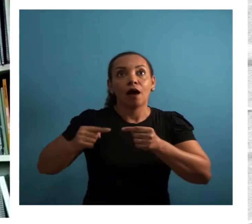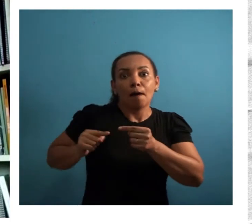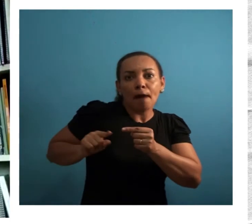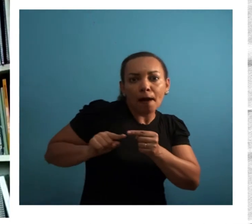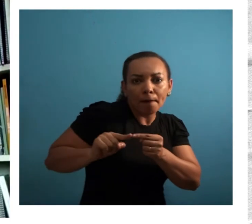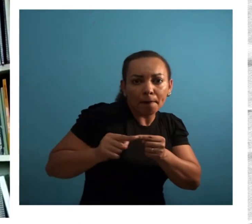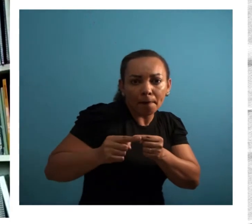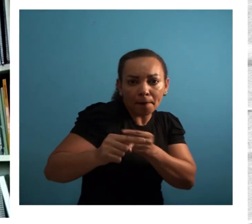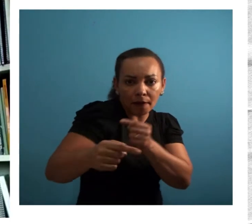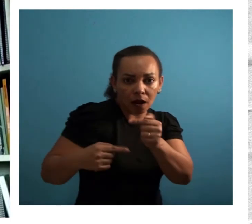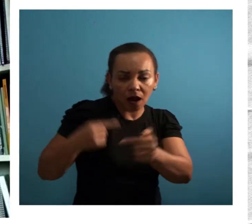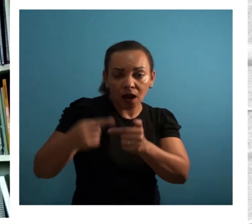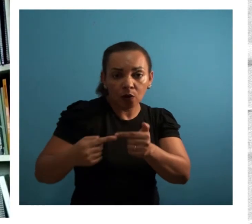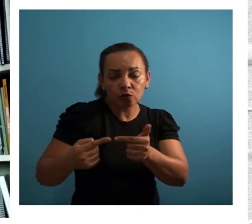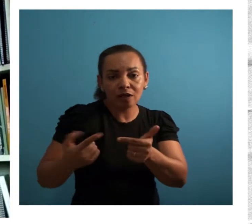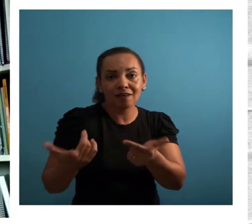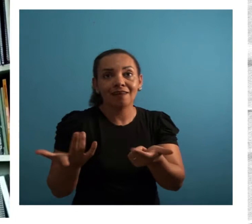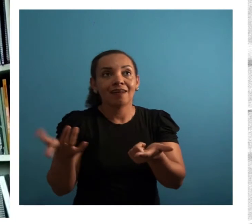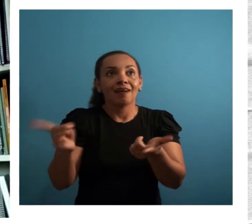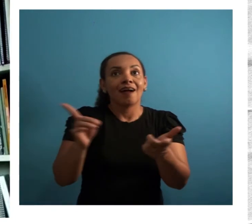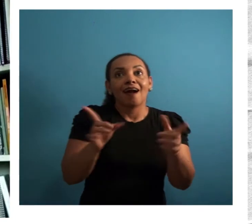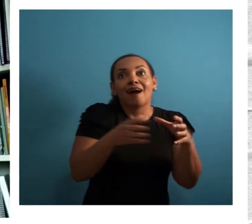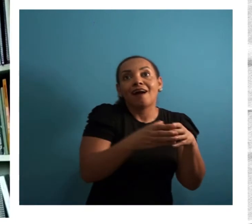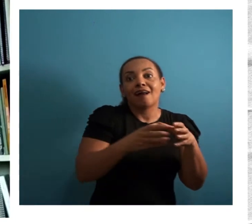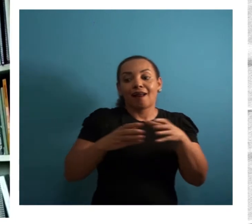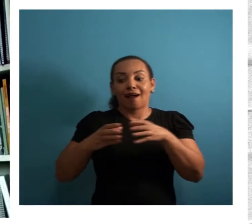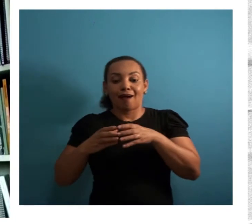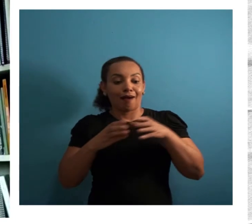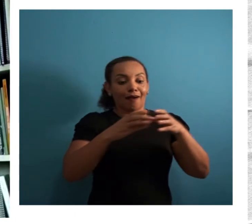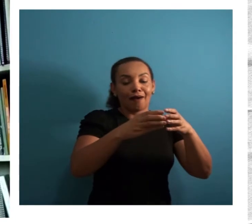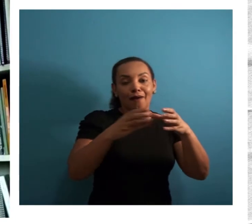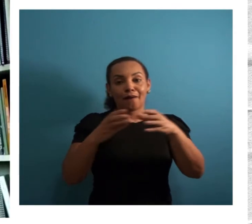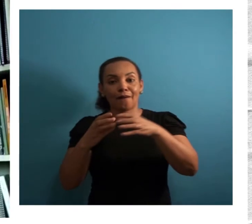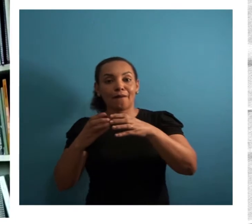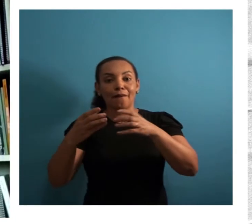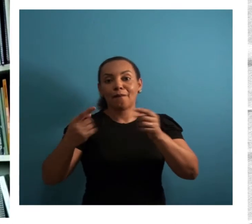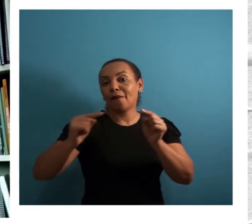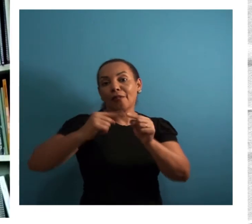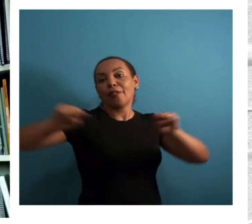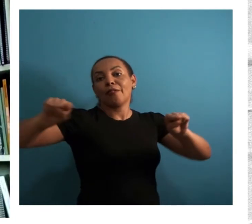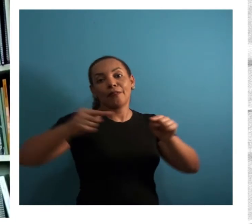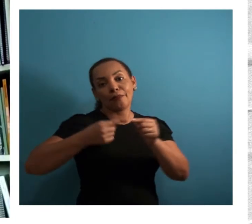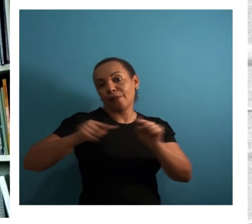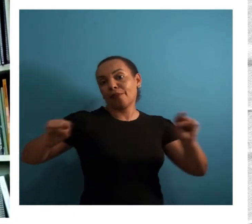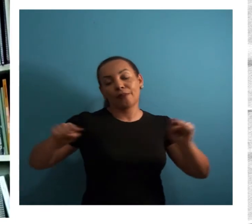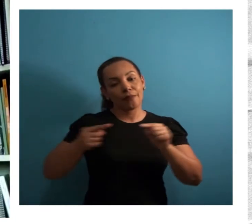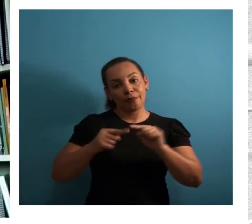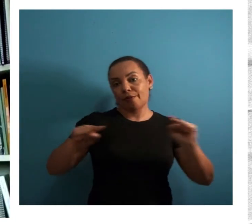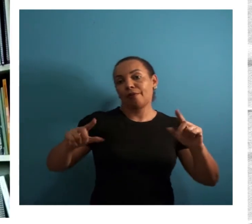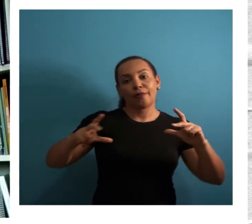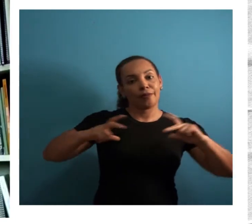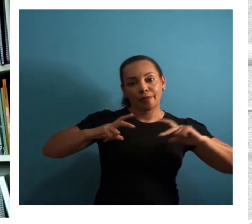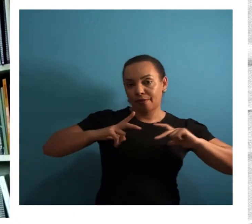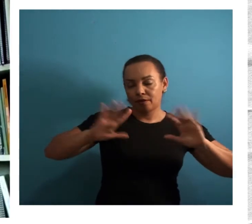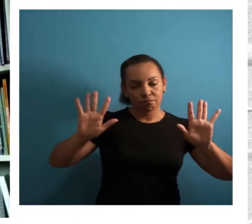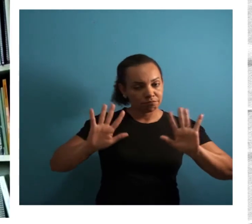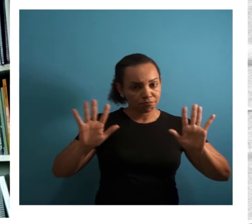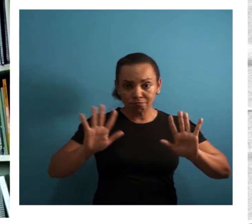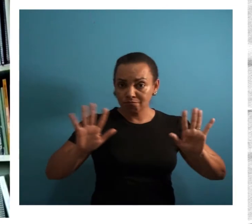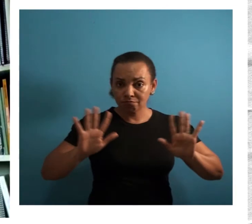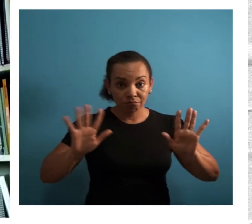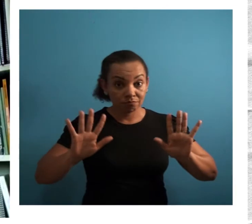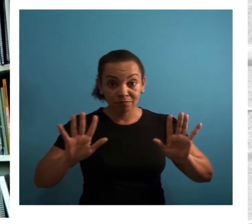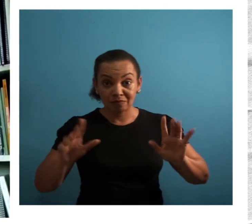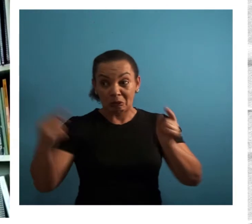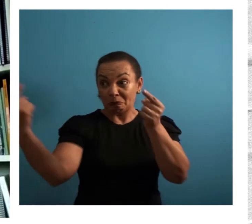frente tenha o direito de cada grupo pensar de uma forma separada ou de uma forma em que